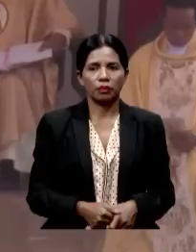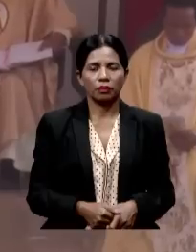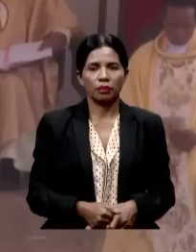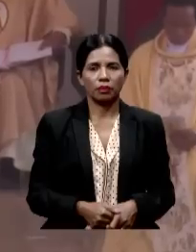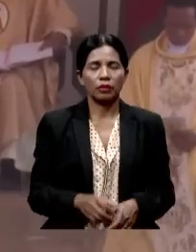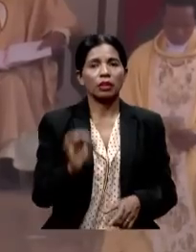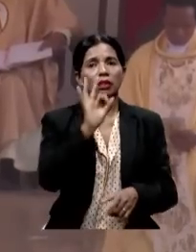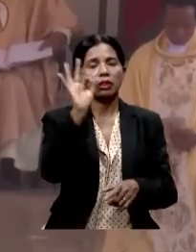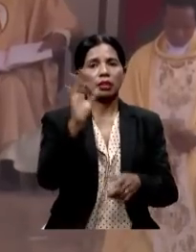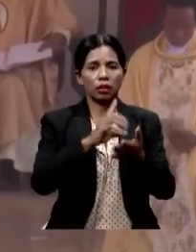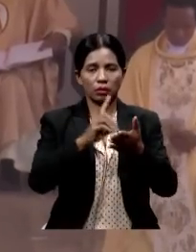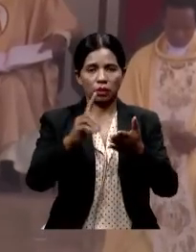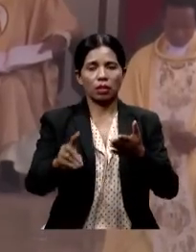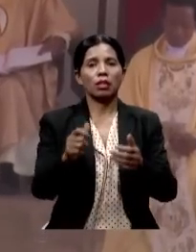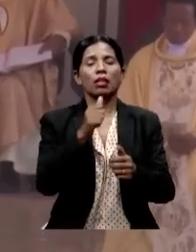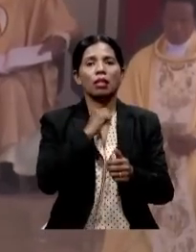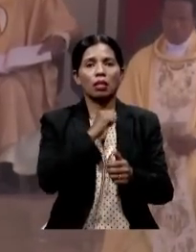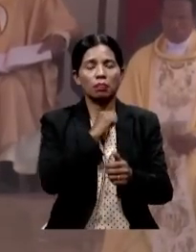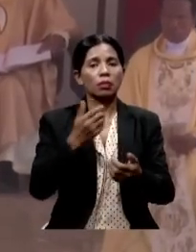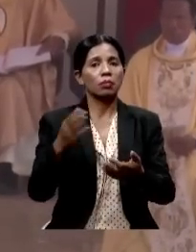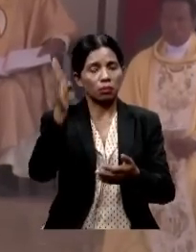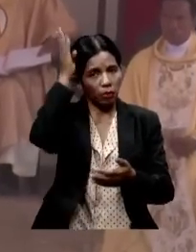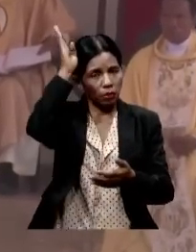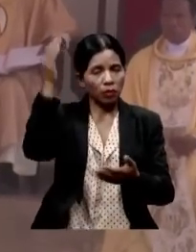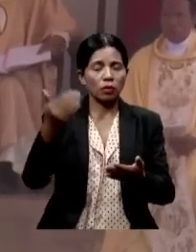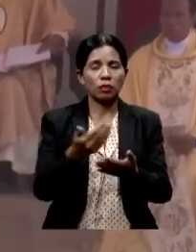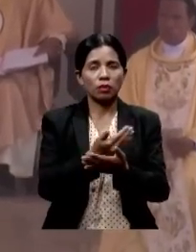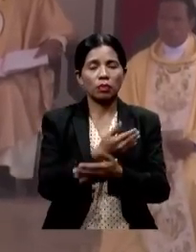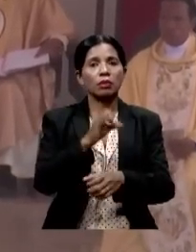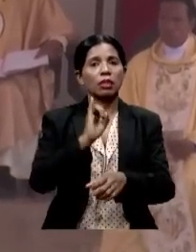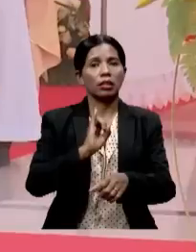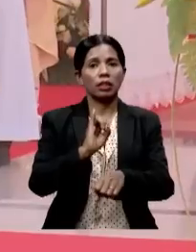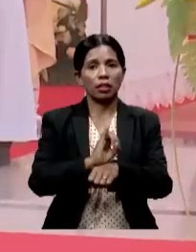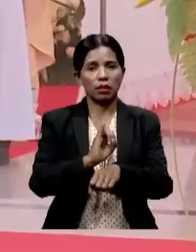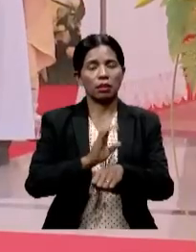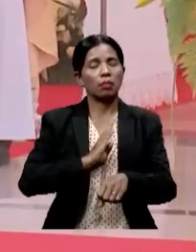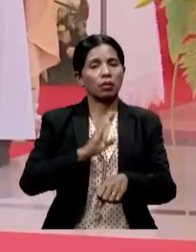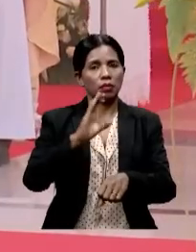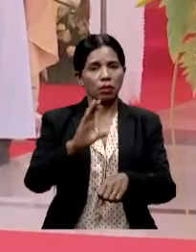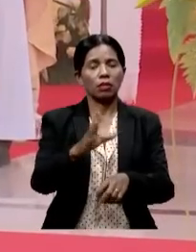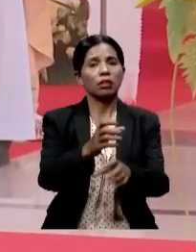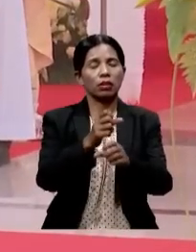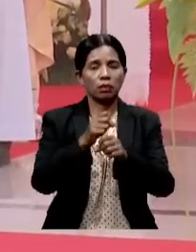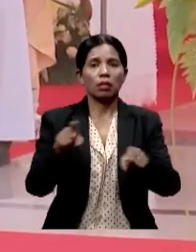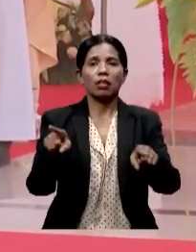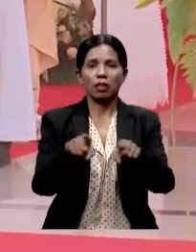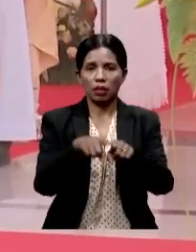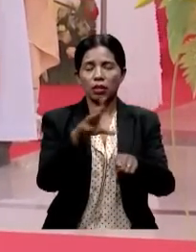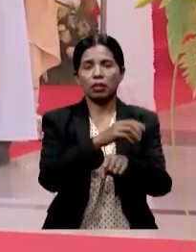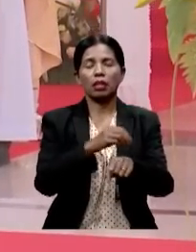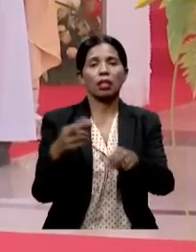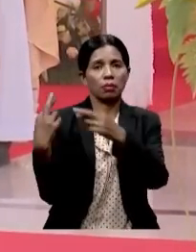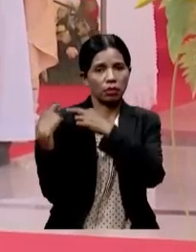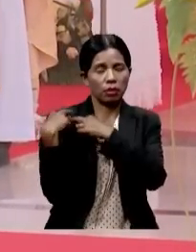Sexta semana, né, Bispo Fon Diocese Bocou, Dom Leandro Maria Alves, sim ordenação episcopal no Mocimo Posse no